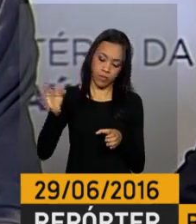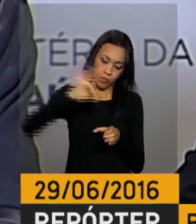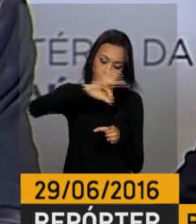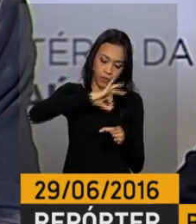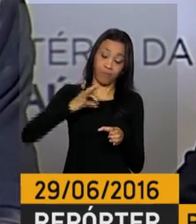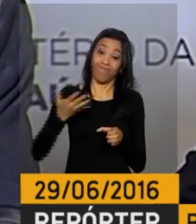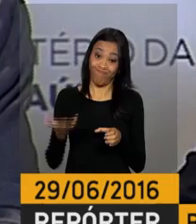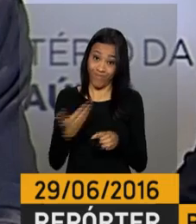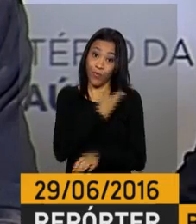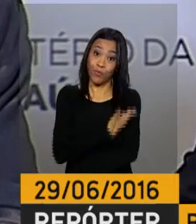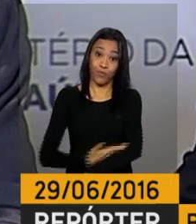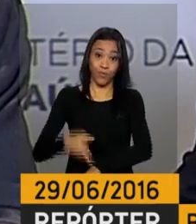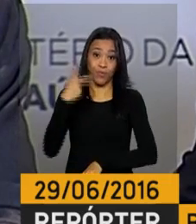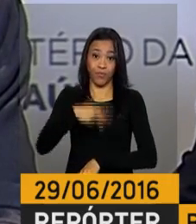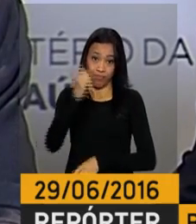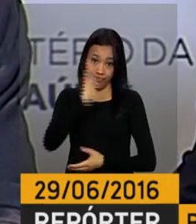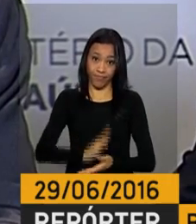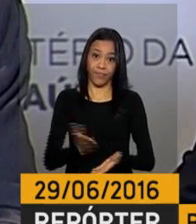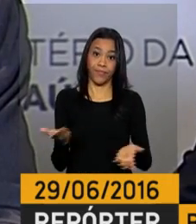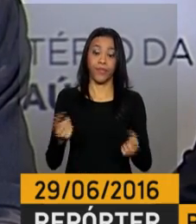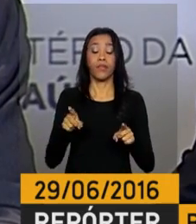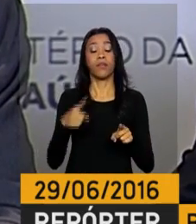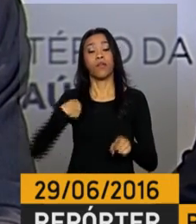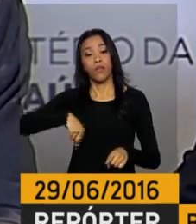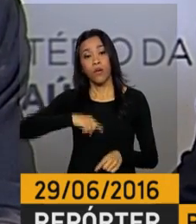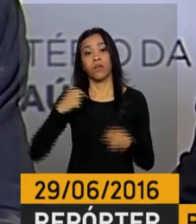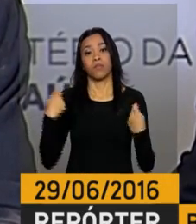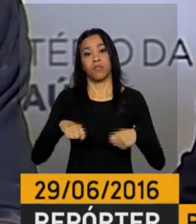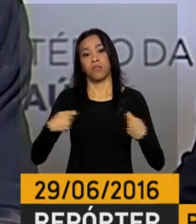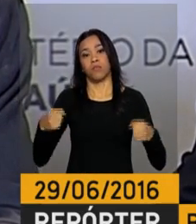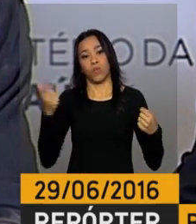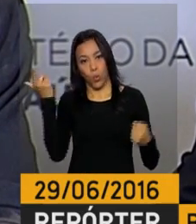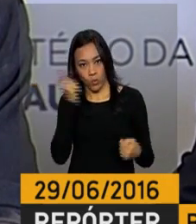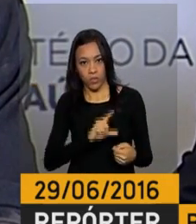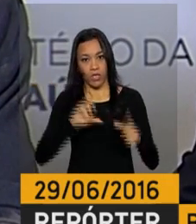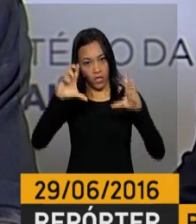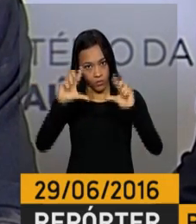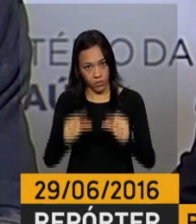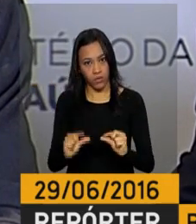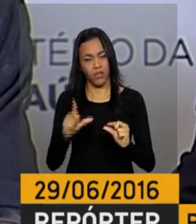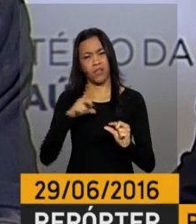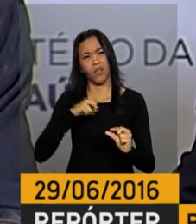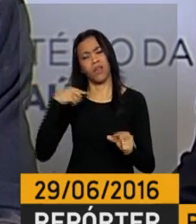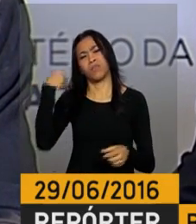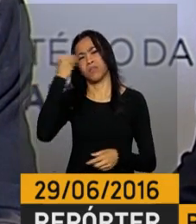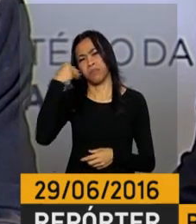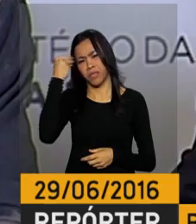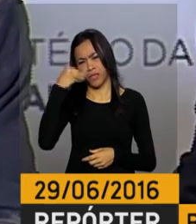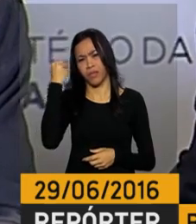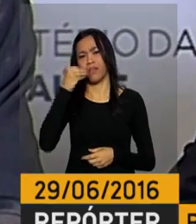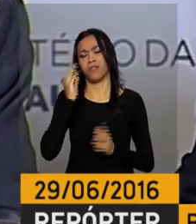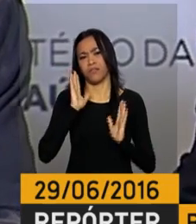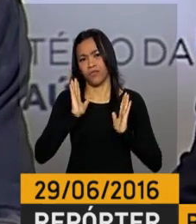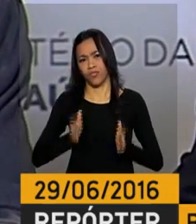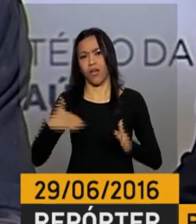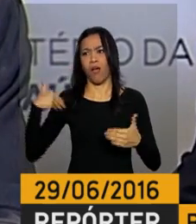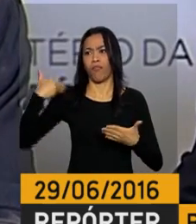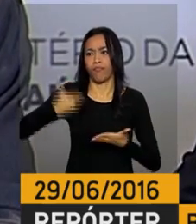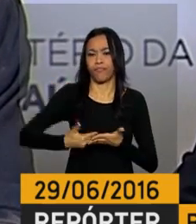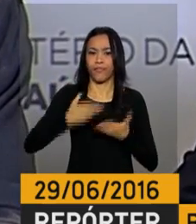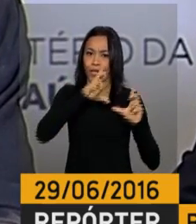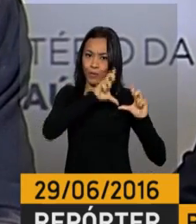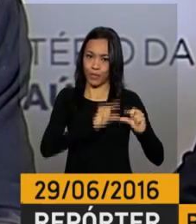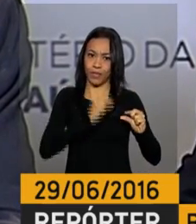aconteça temos certeza de conseguir também isso Temos bastante experiência nesse processo e creio que